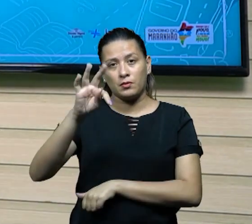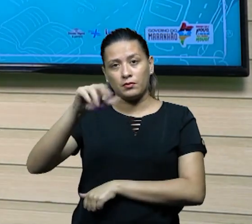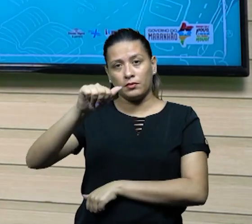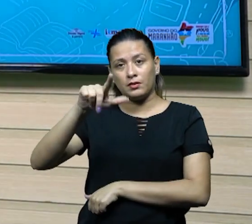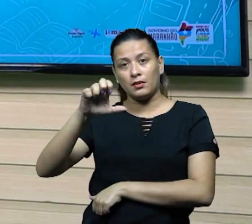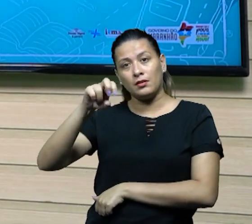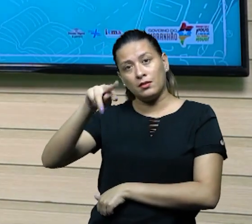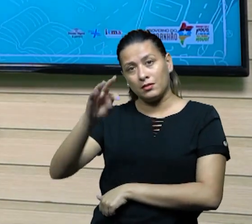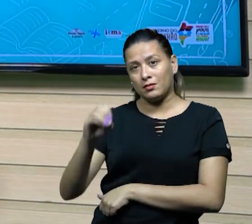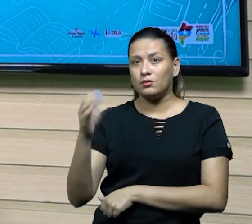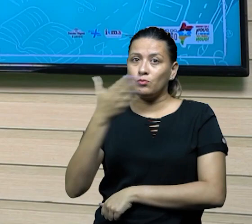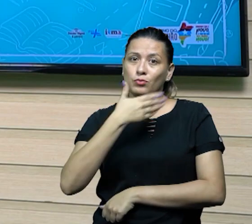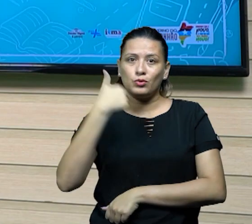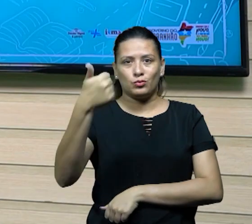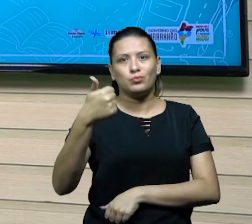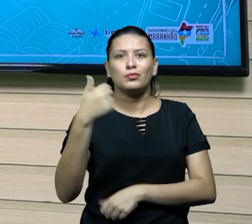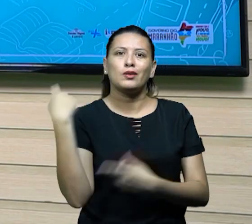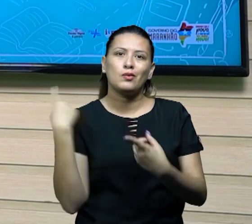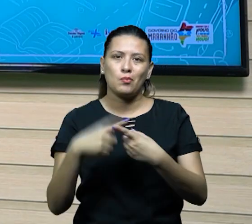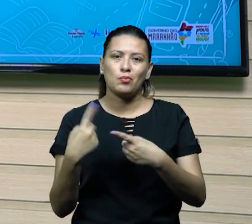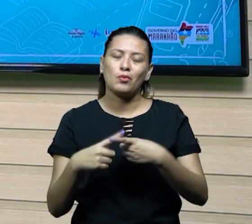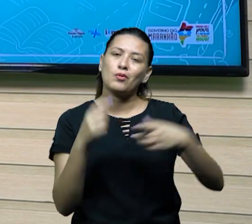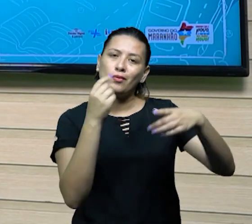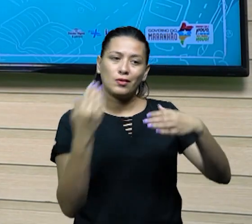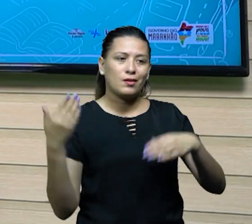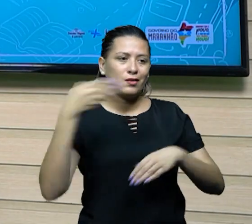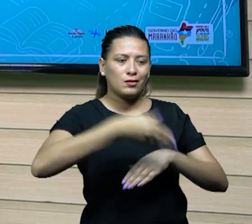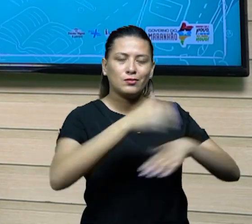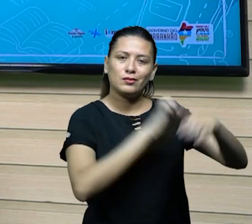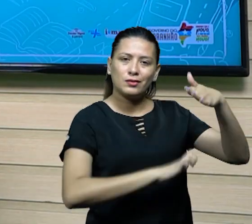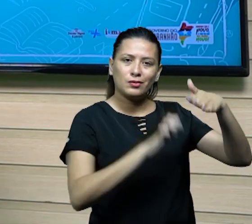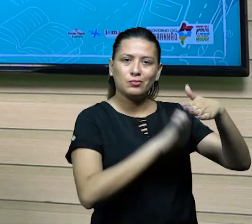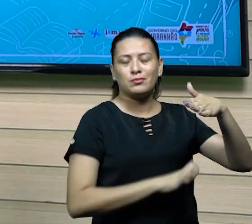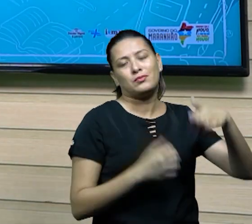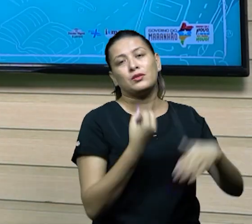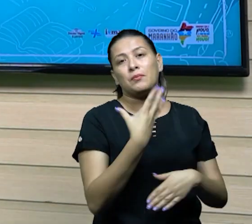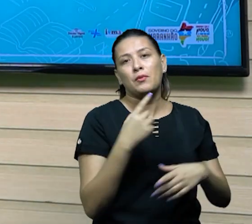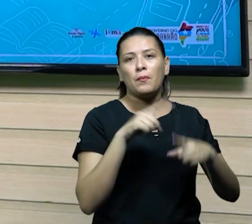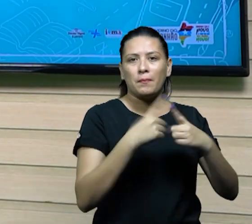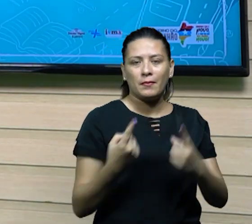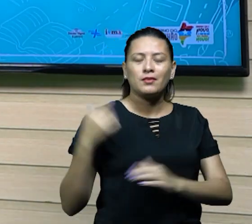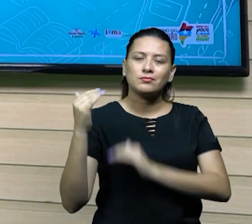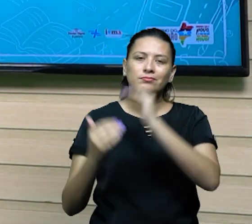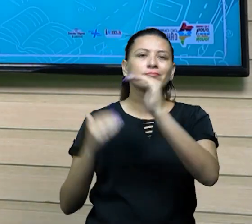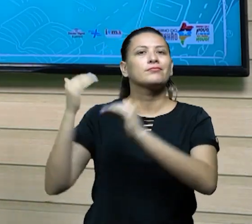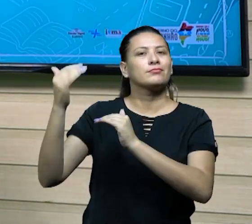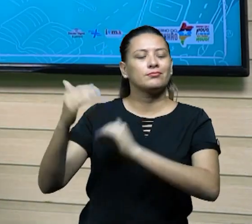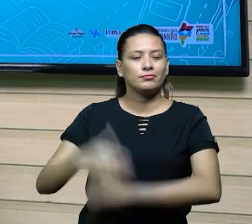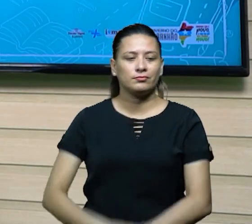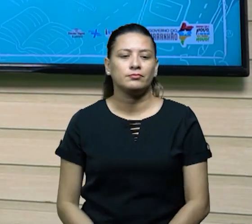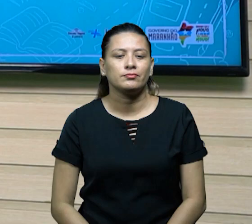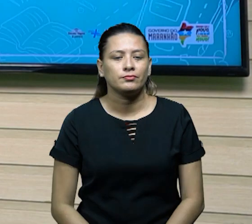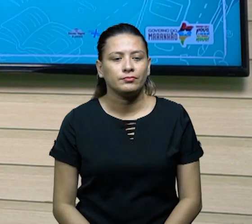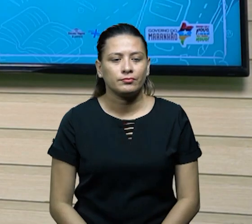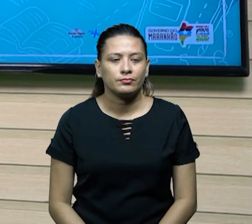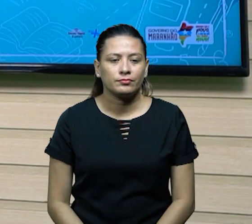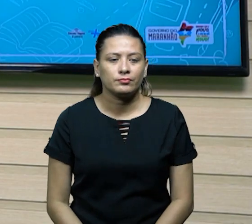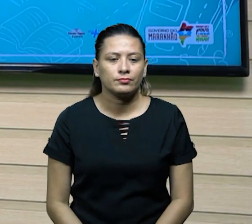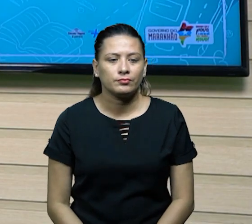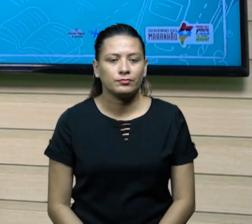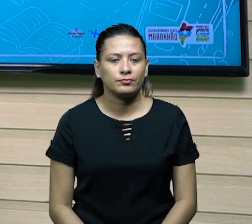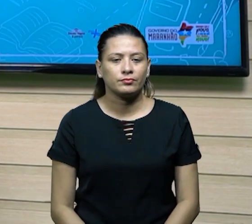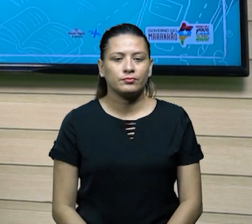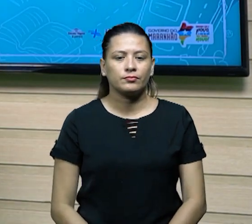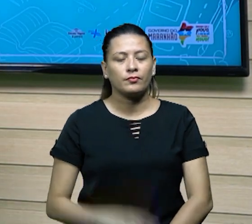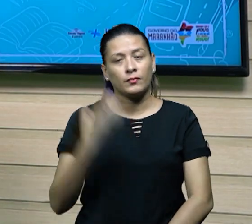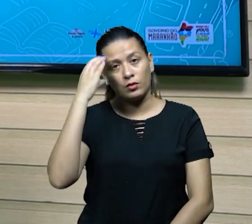esses talentos. Porque ele vai se tornar um talento ainda mais lapidado por causa da minha empresa. Porque ele